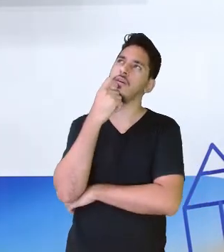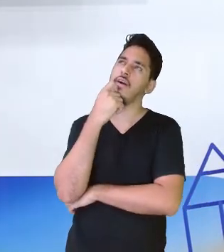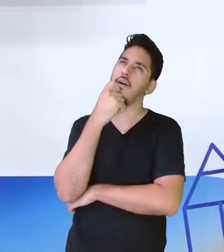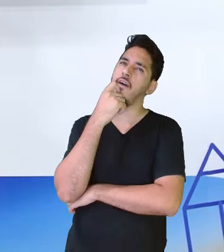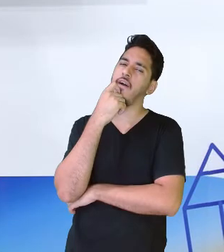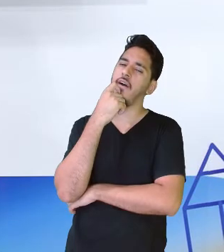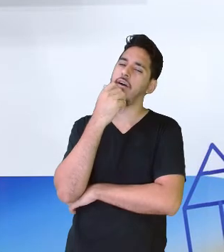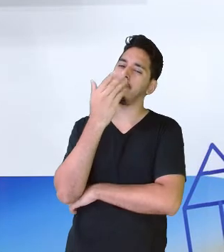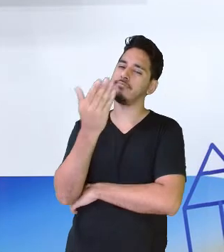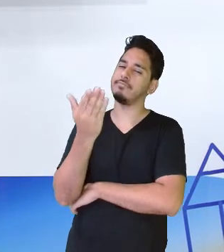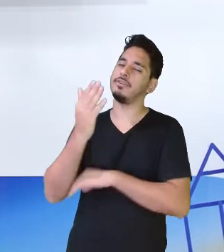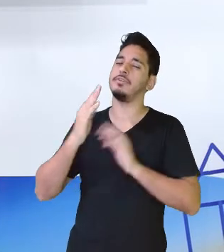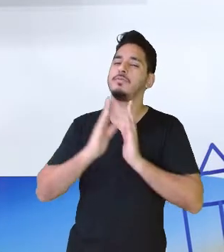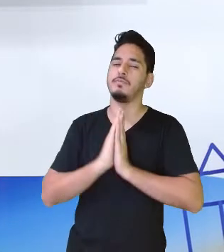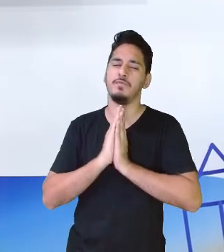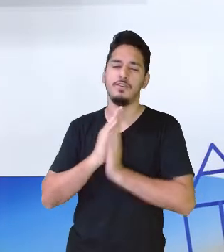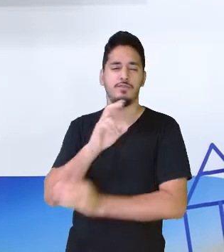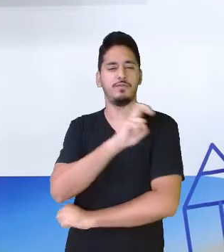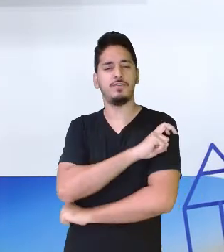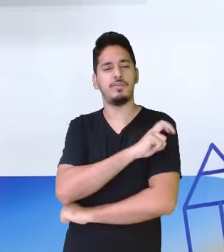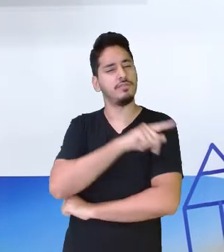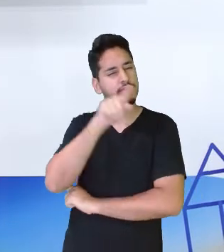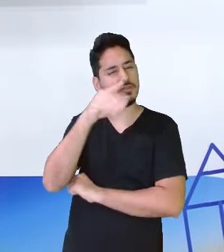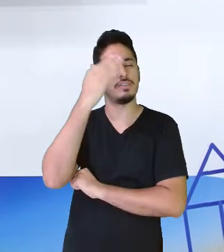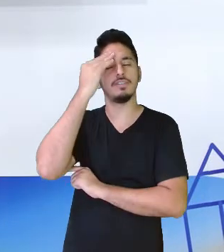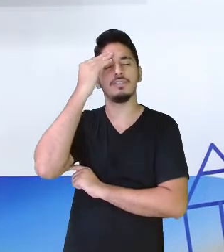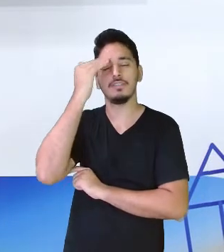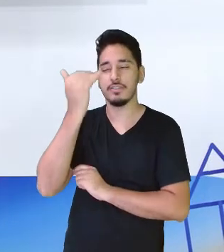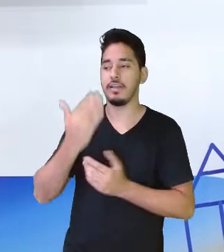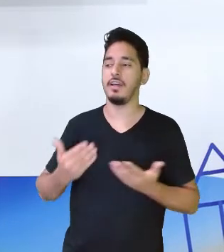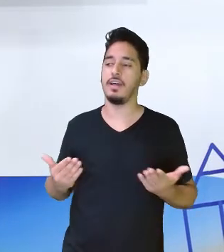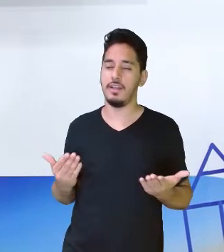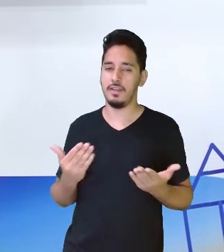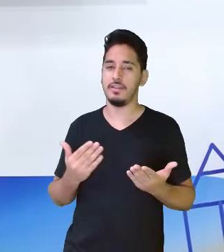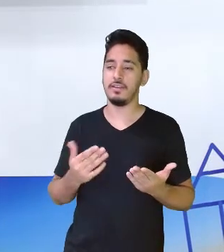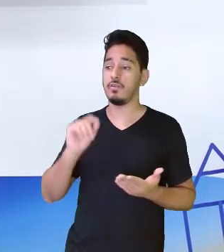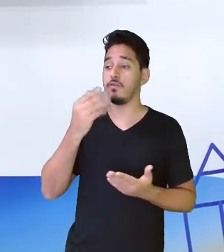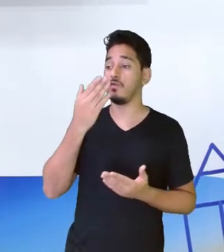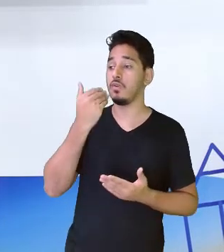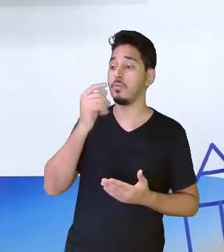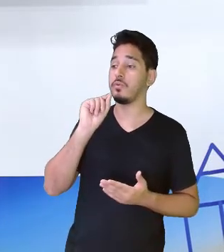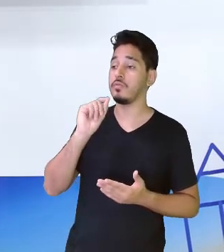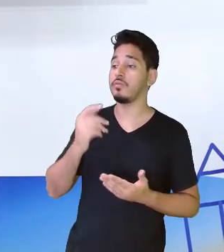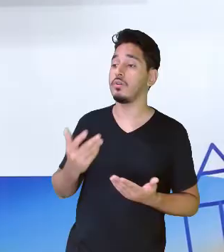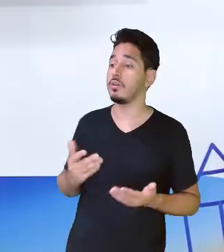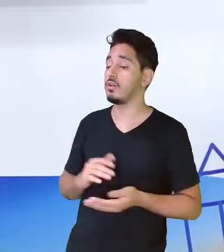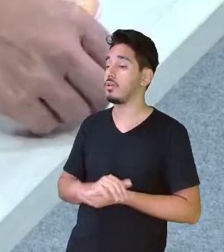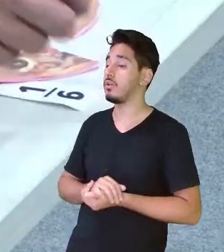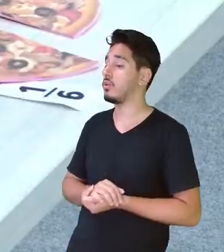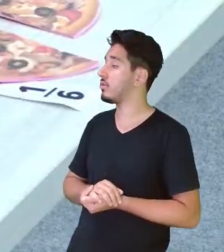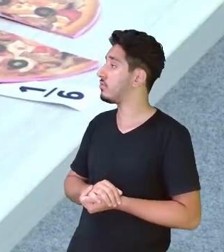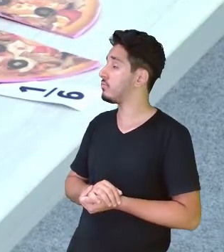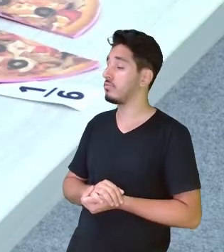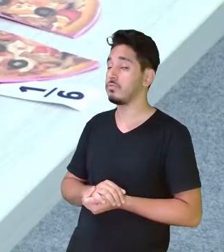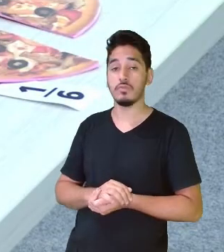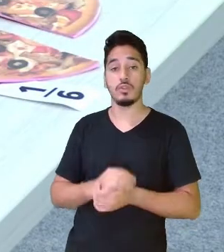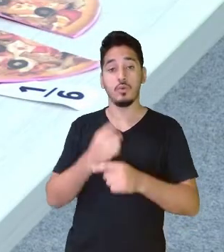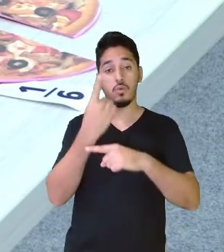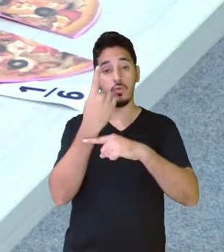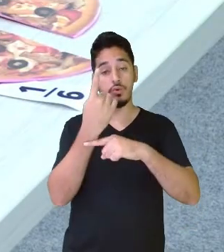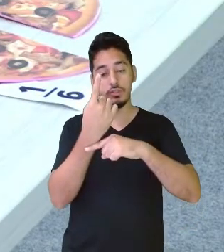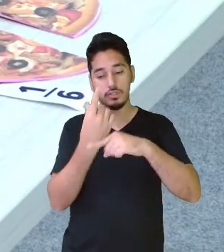Por favor, quinto ano, você já sabe que a parte que foi consumida foi